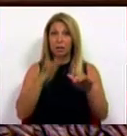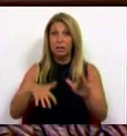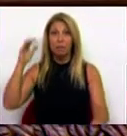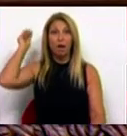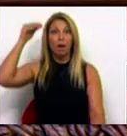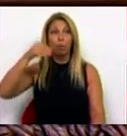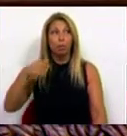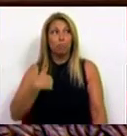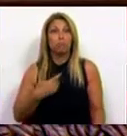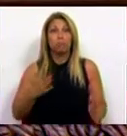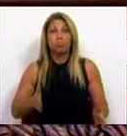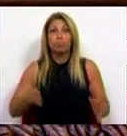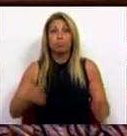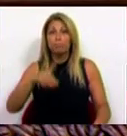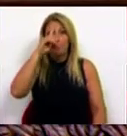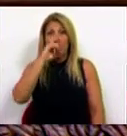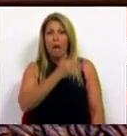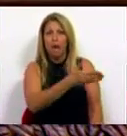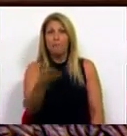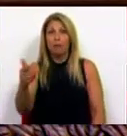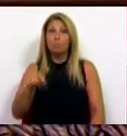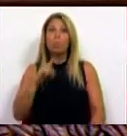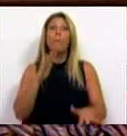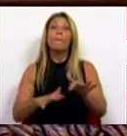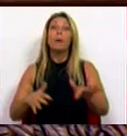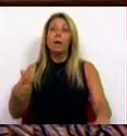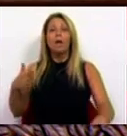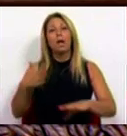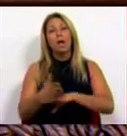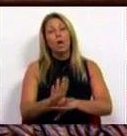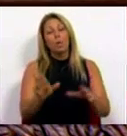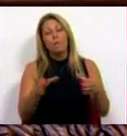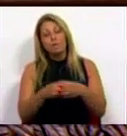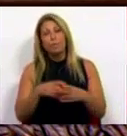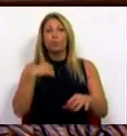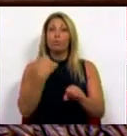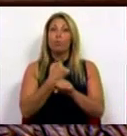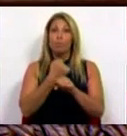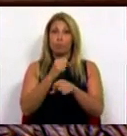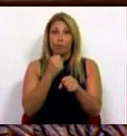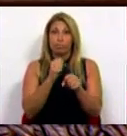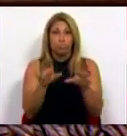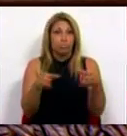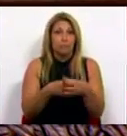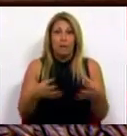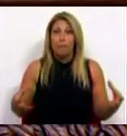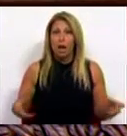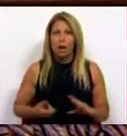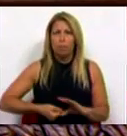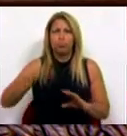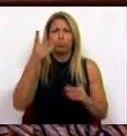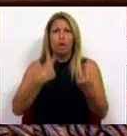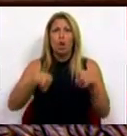Eu não preciso aqui de lembrar que este Parlamento, através de comissões, de grupos de trabalho, de inúmeras audições,